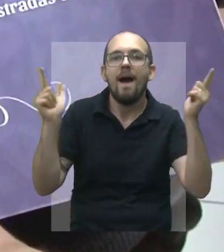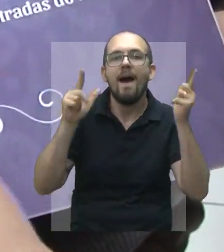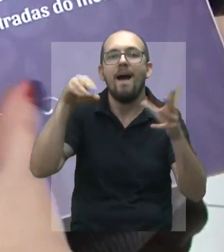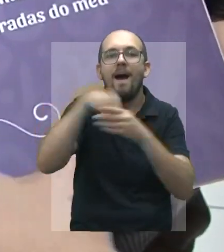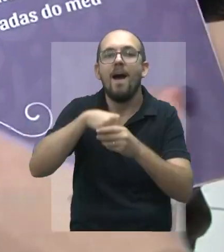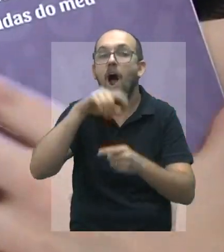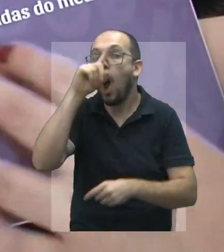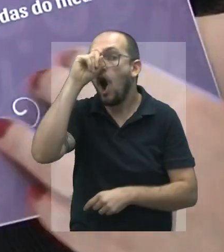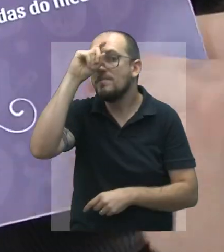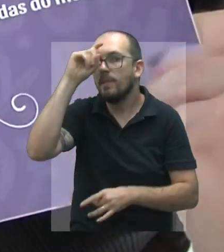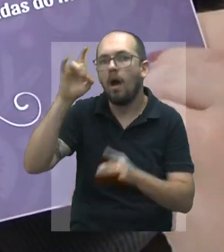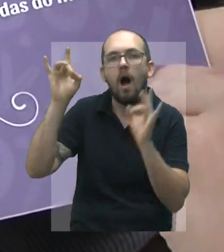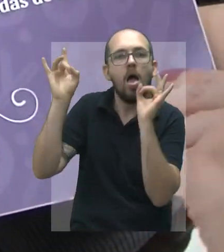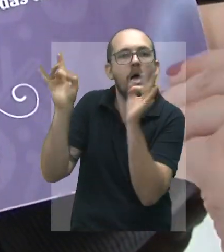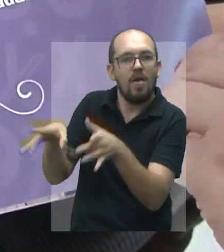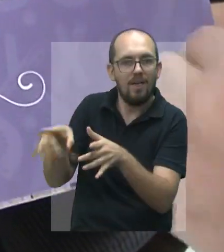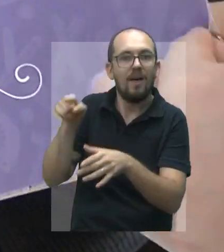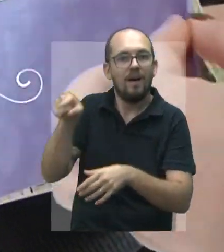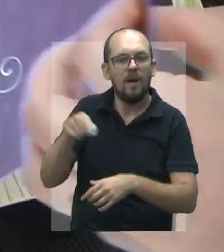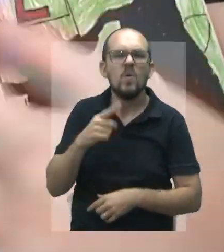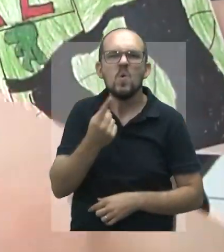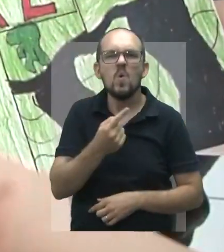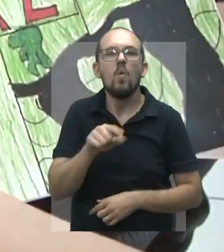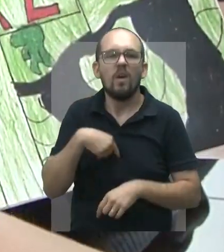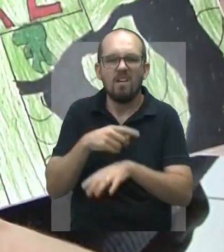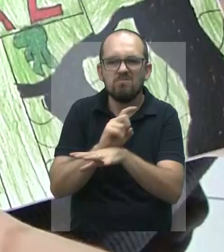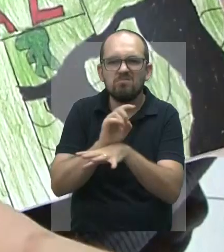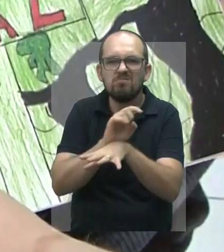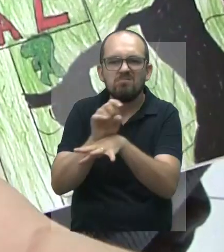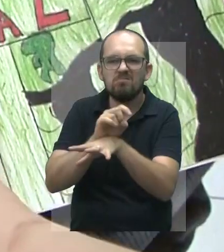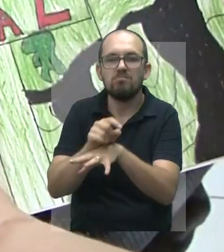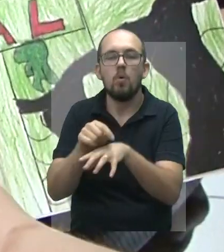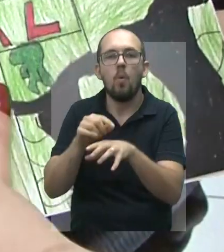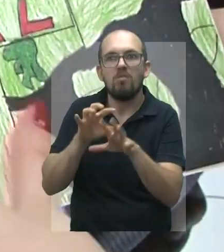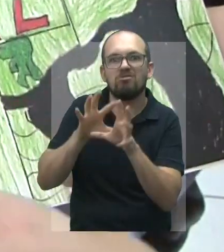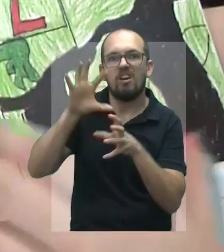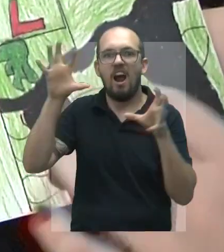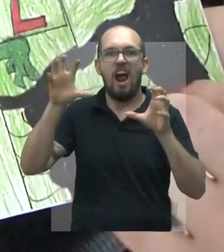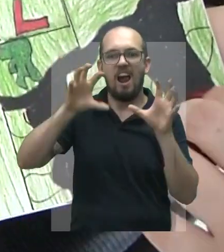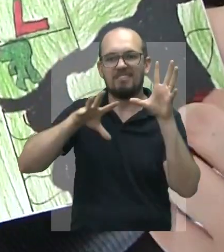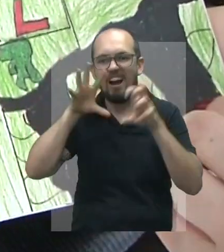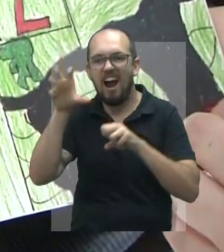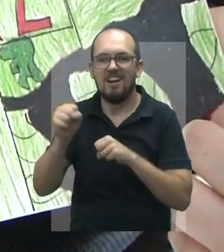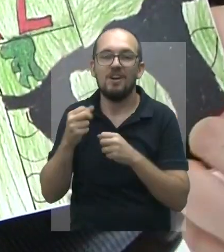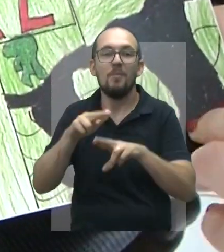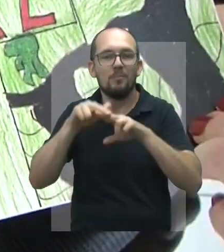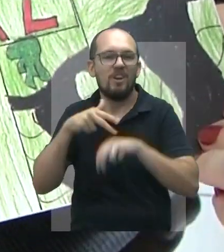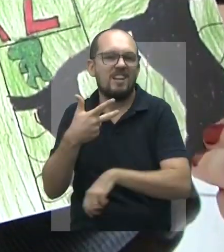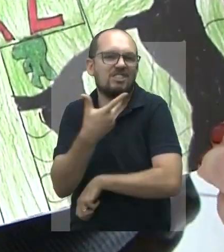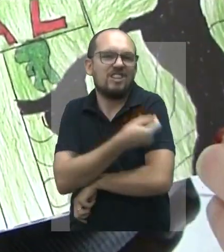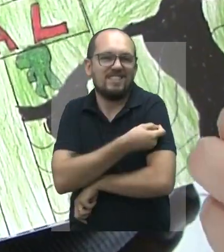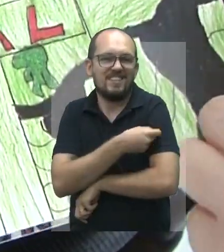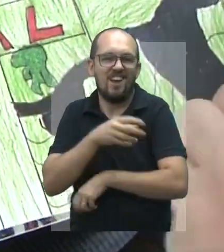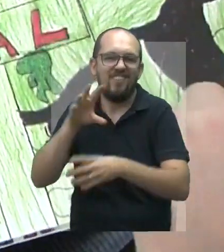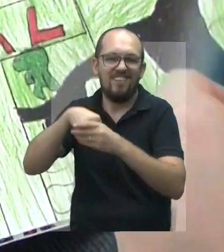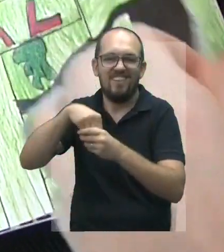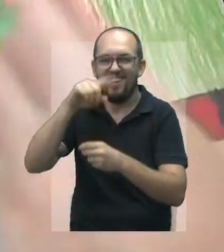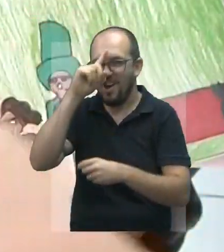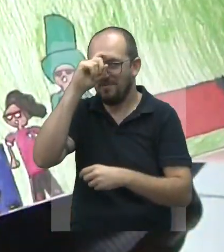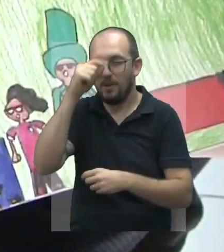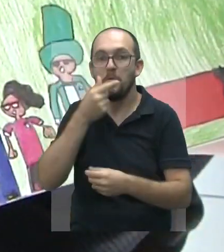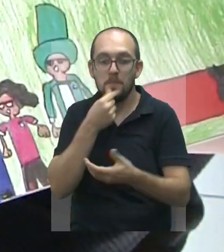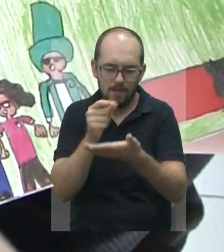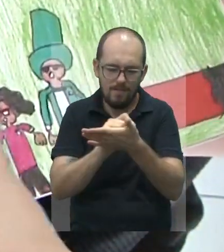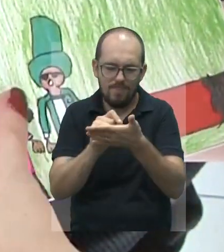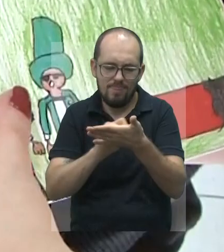hospital abandonado, onde um gambá se transforma em um monstro depois de tomar injeção. O talento do jovem autor com